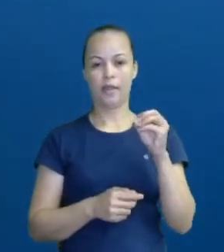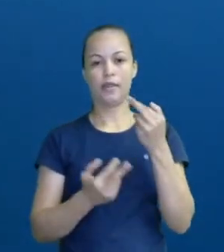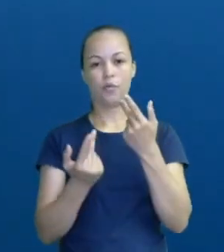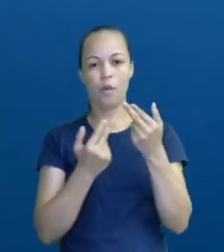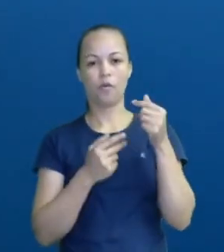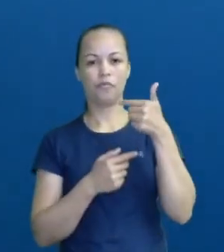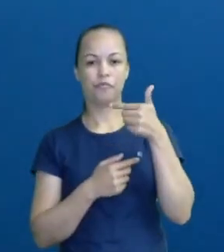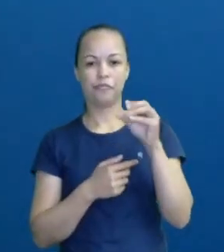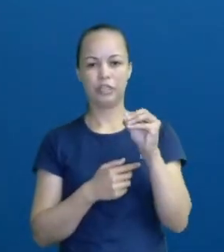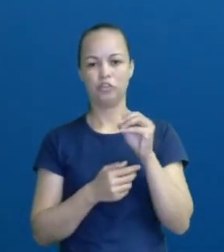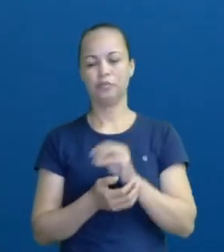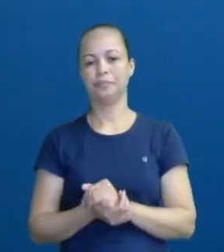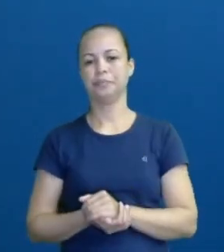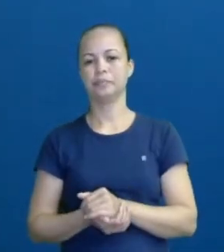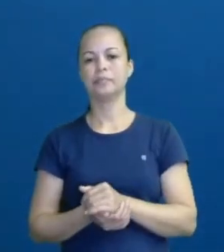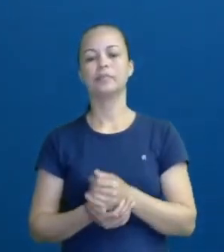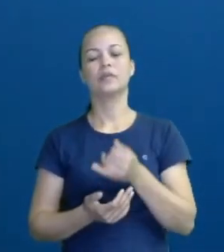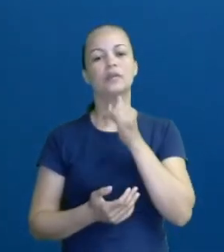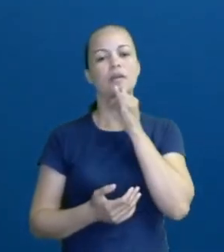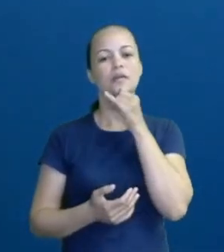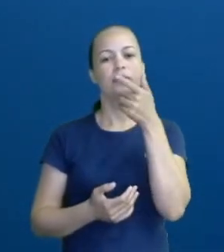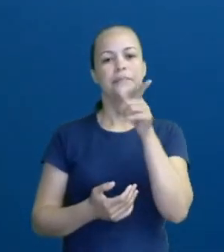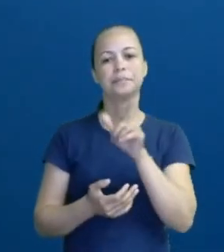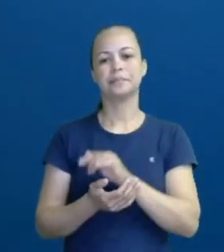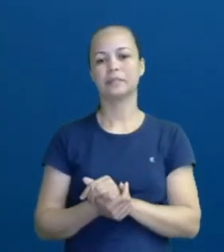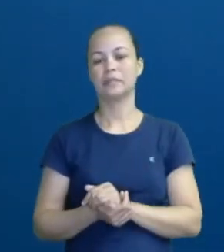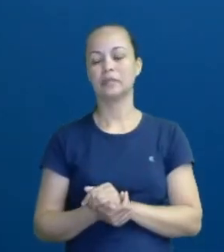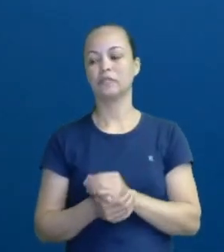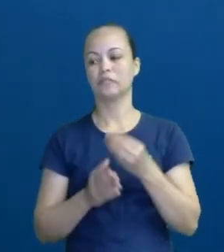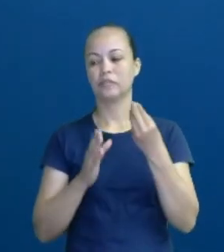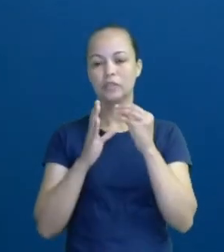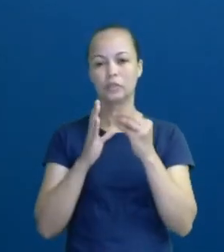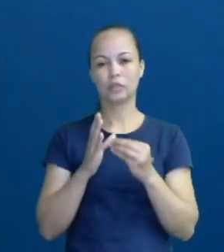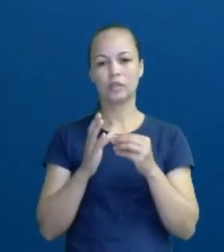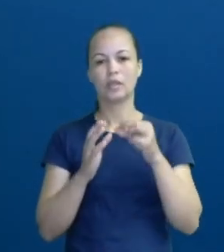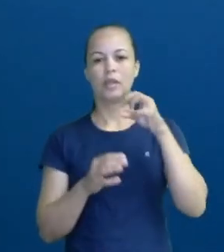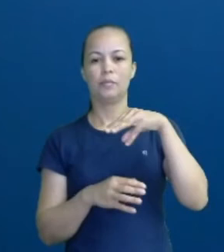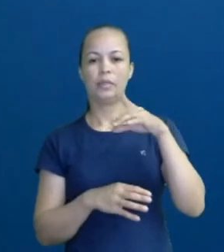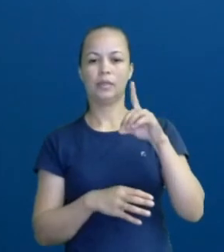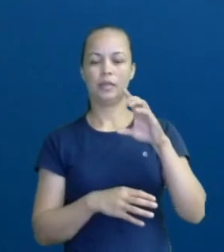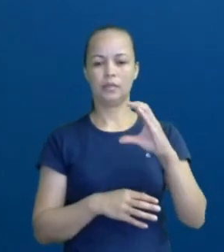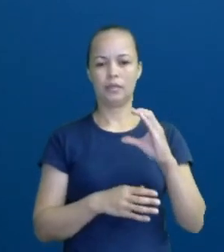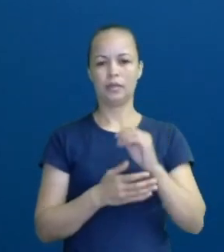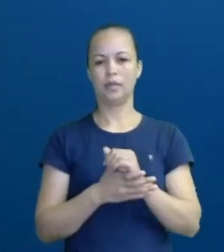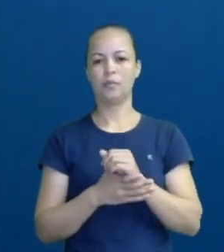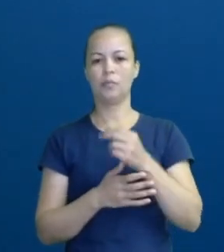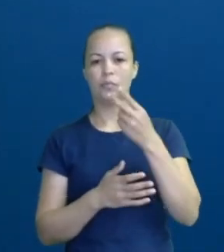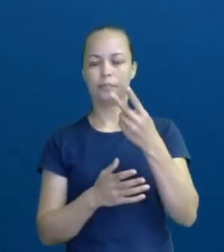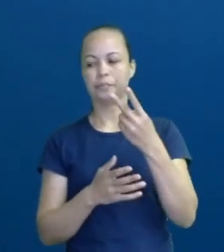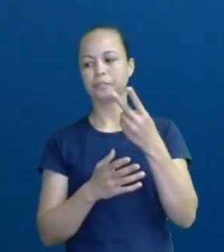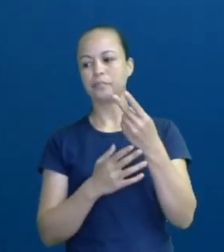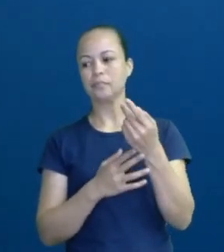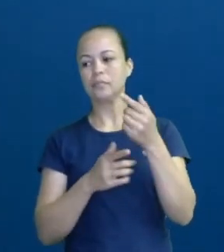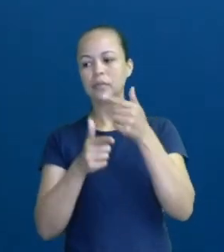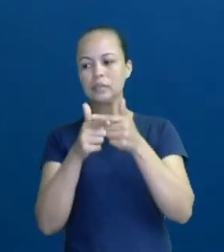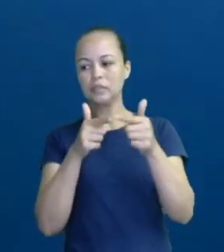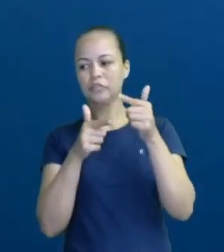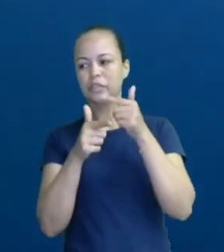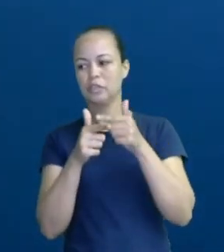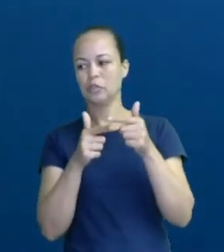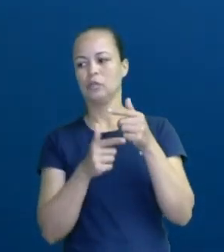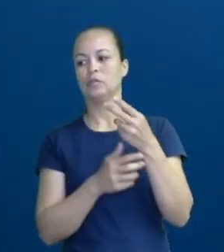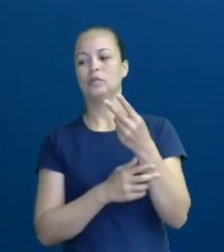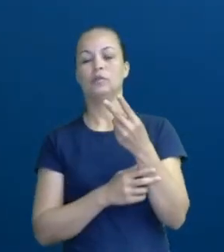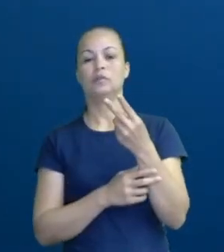Último exemplo. Fatorei aqui o número 18, ó. Por 2 deu 9, por 3 deu 3, por 3